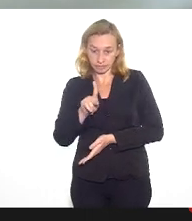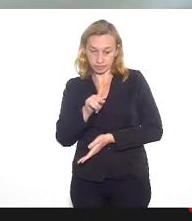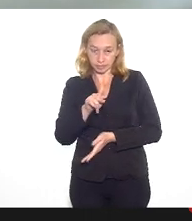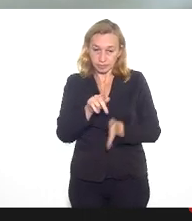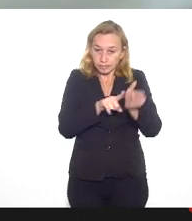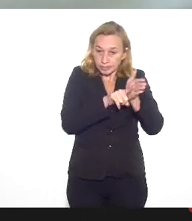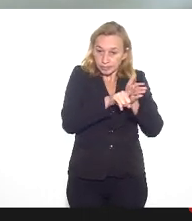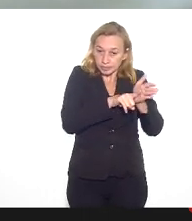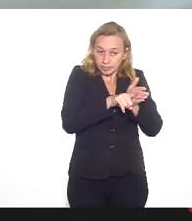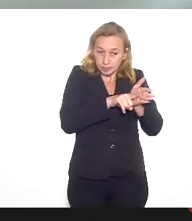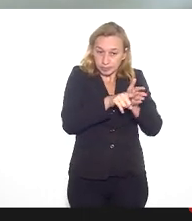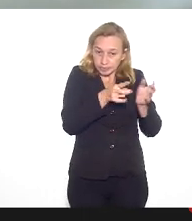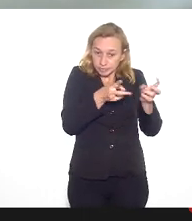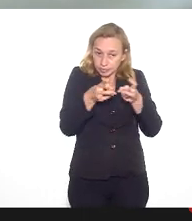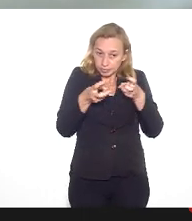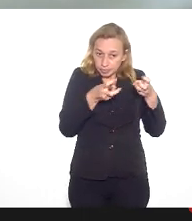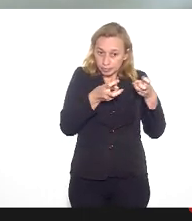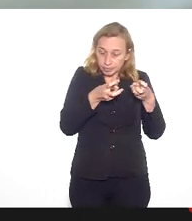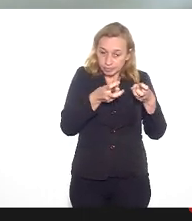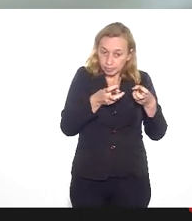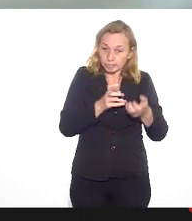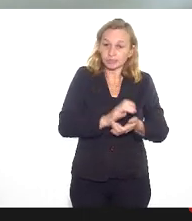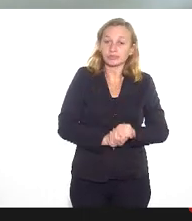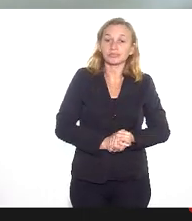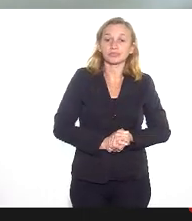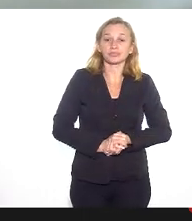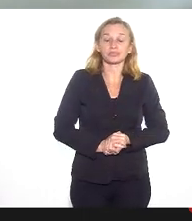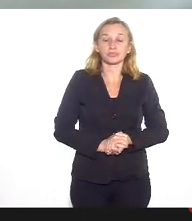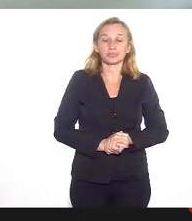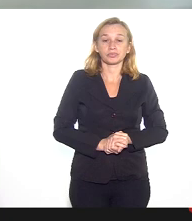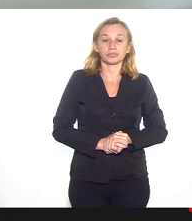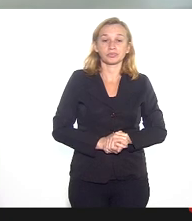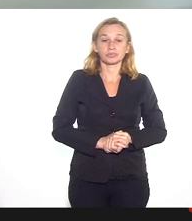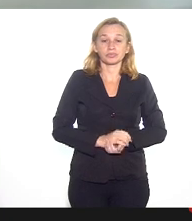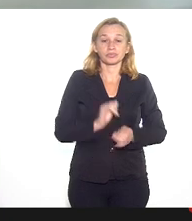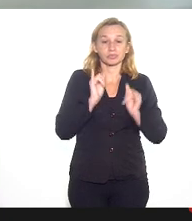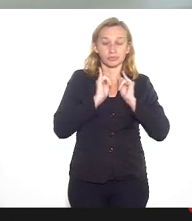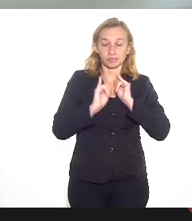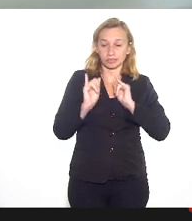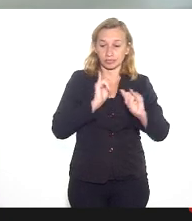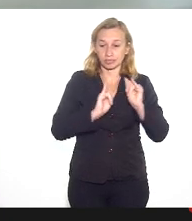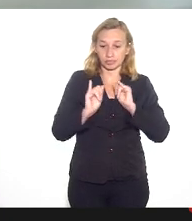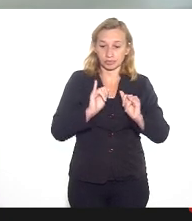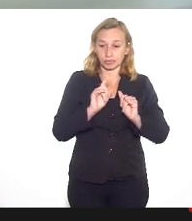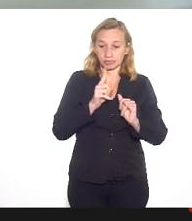e verificam isso. E aí vão cobrar